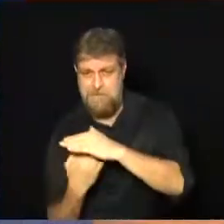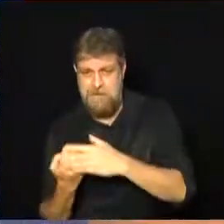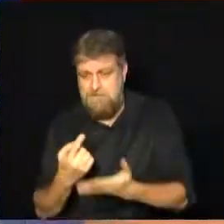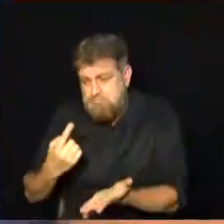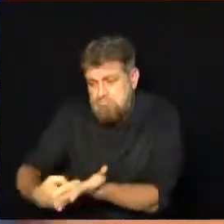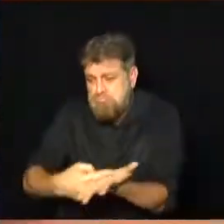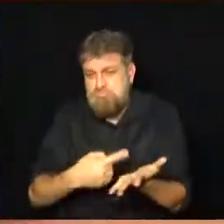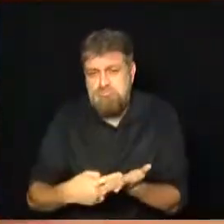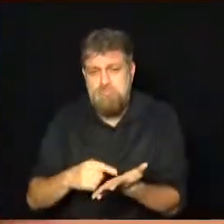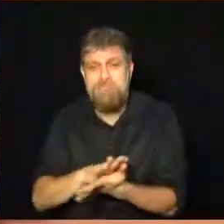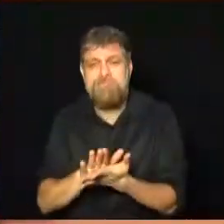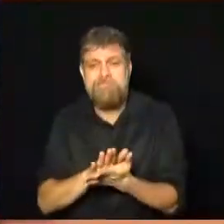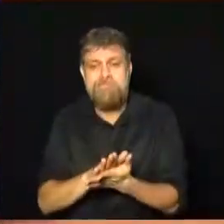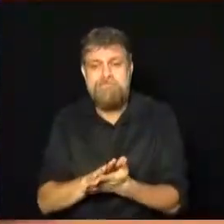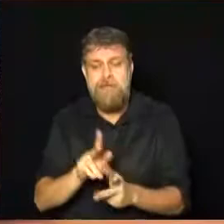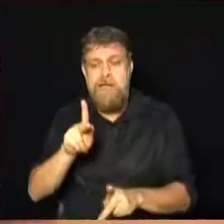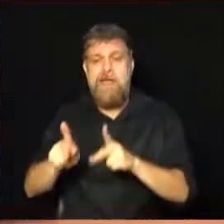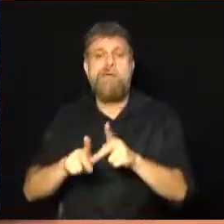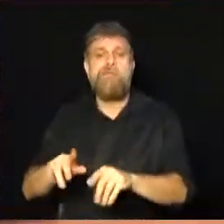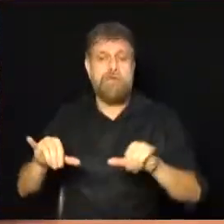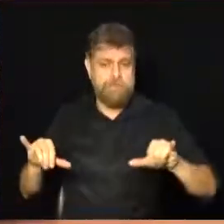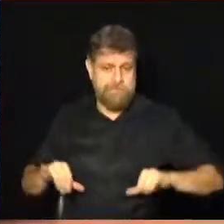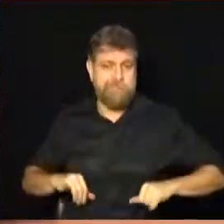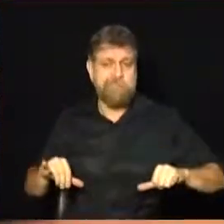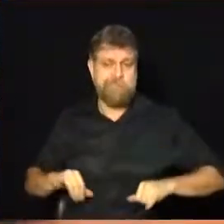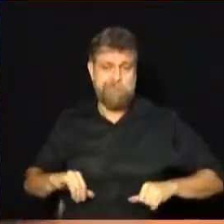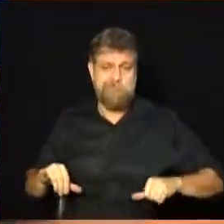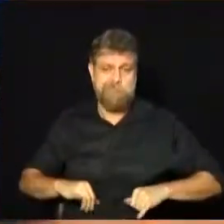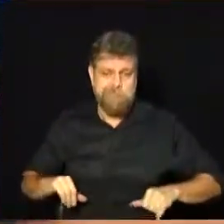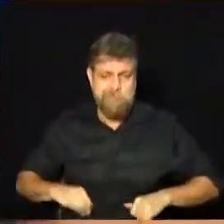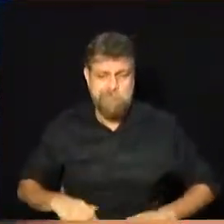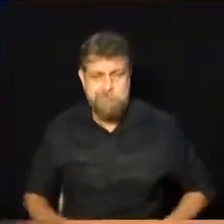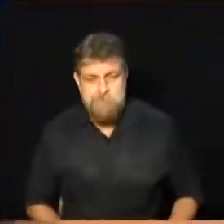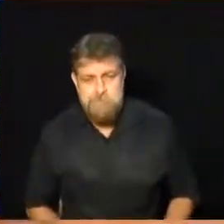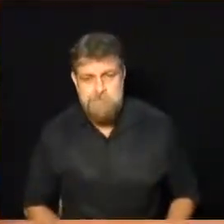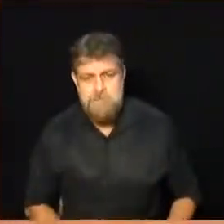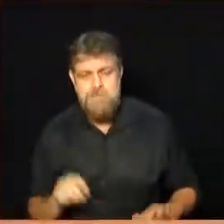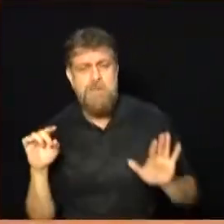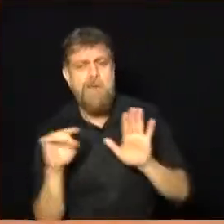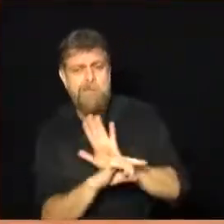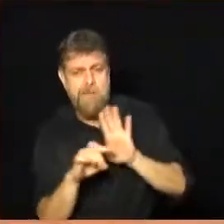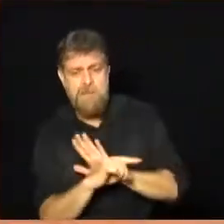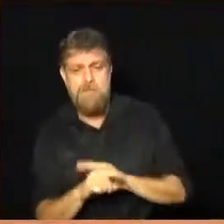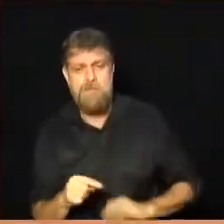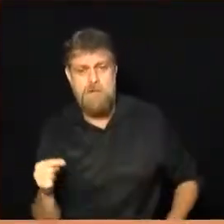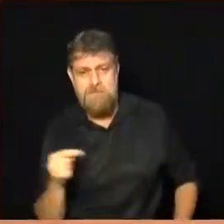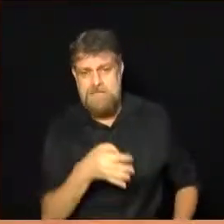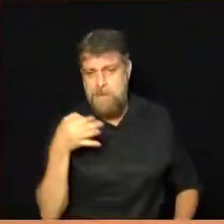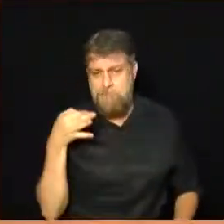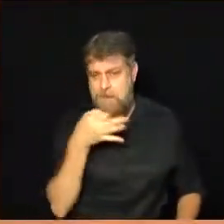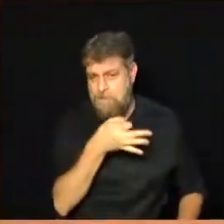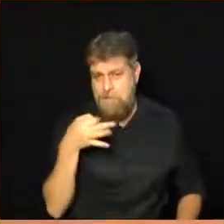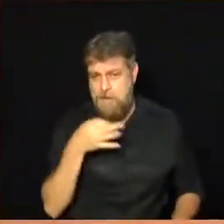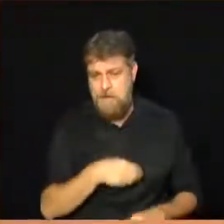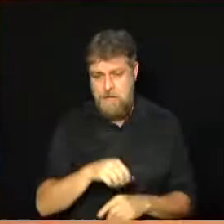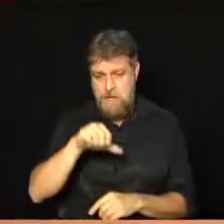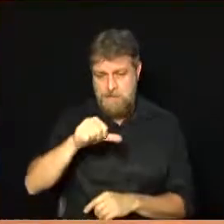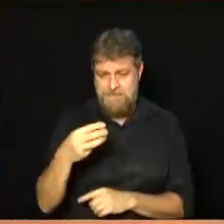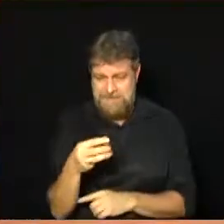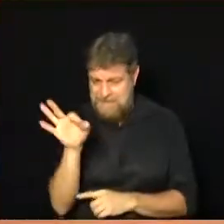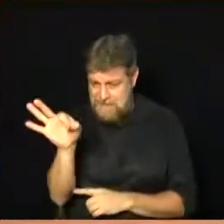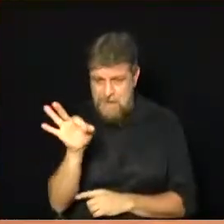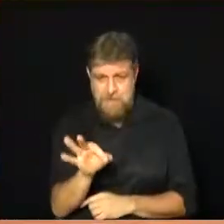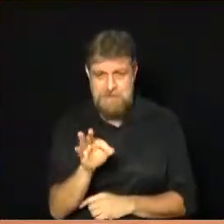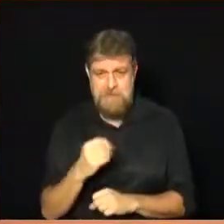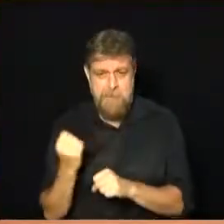acordo, quem sofre é a população da cidade. Outra pergunta também, o senhor fala que 93%